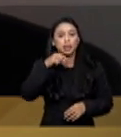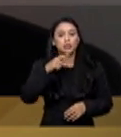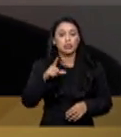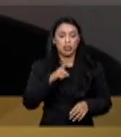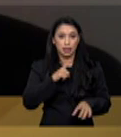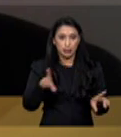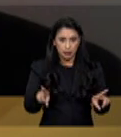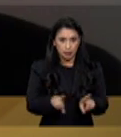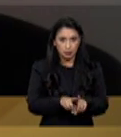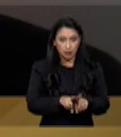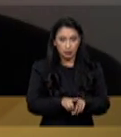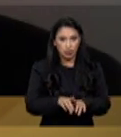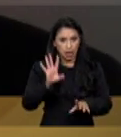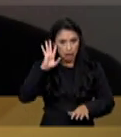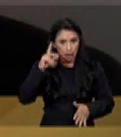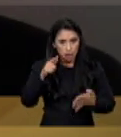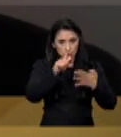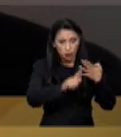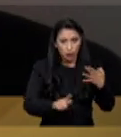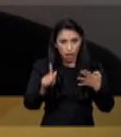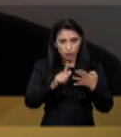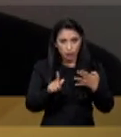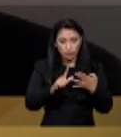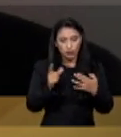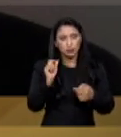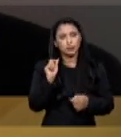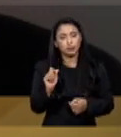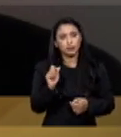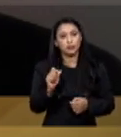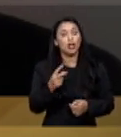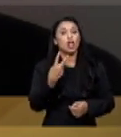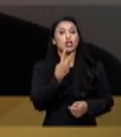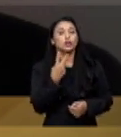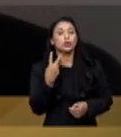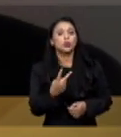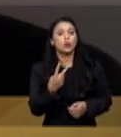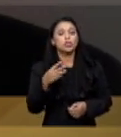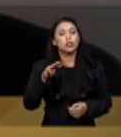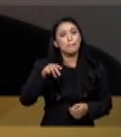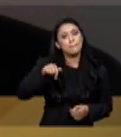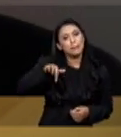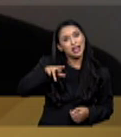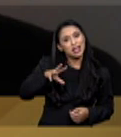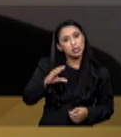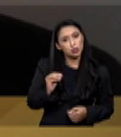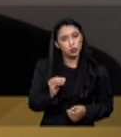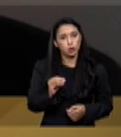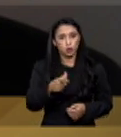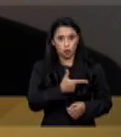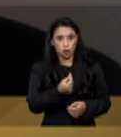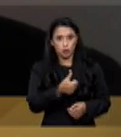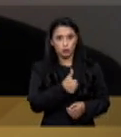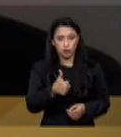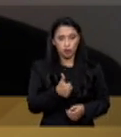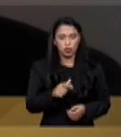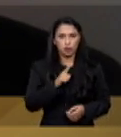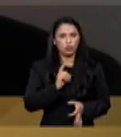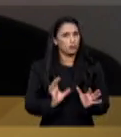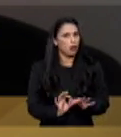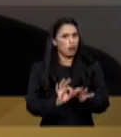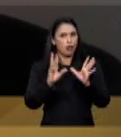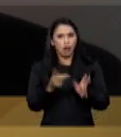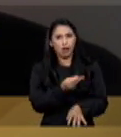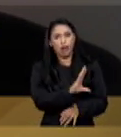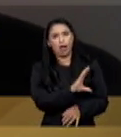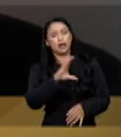decisão agravada, recentemente, em 2 de março de 2021, concedi ordem de